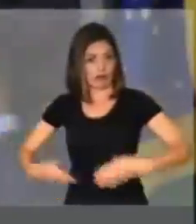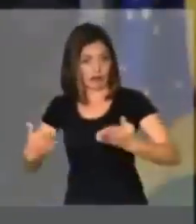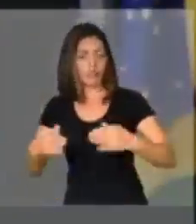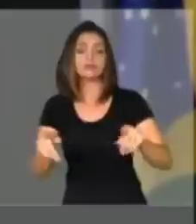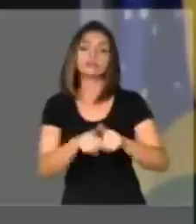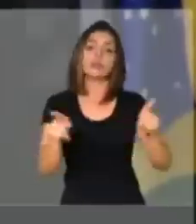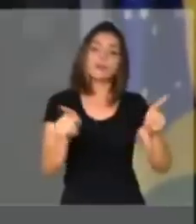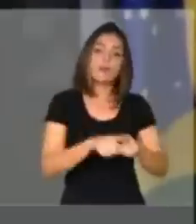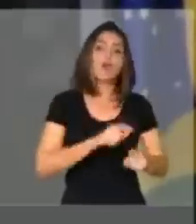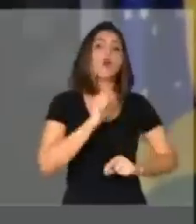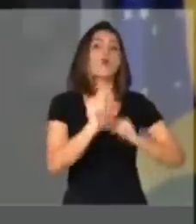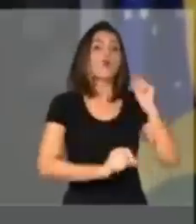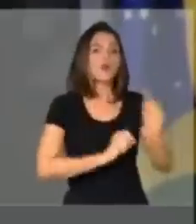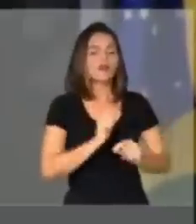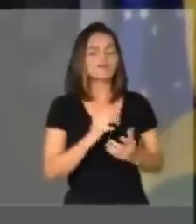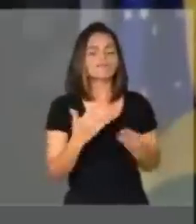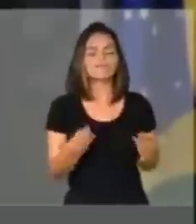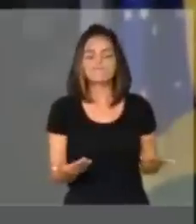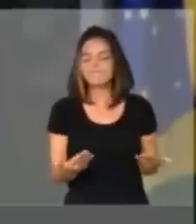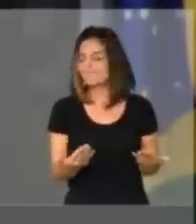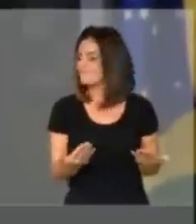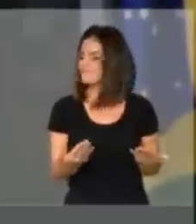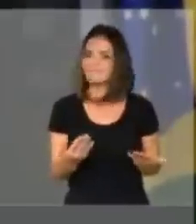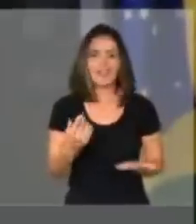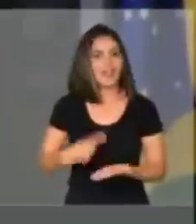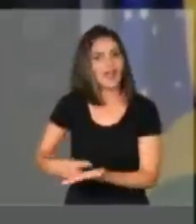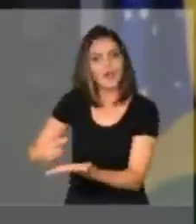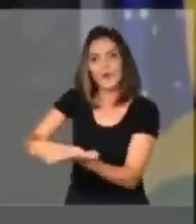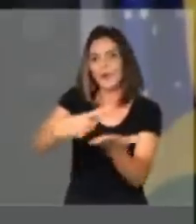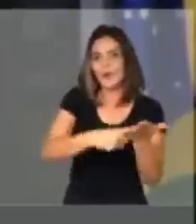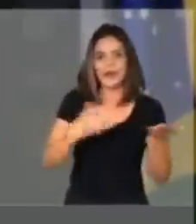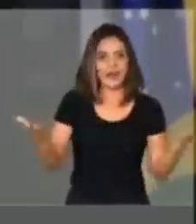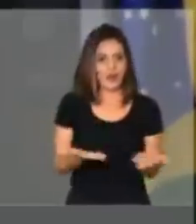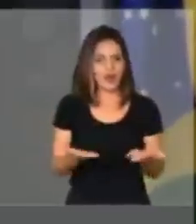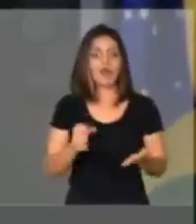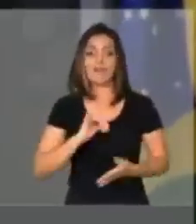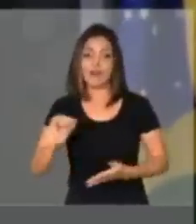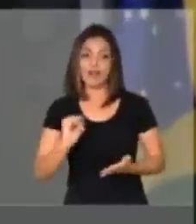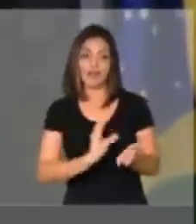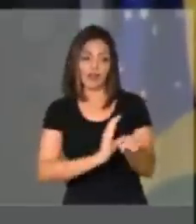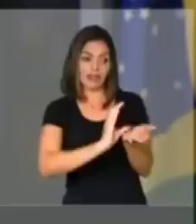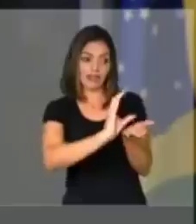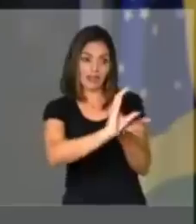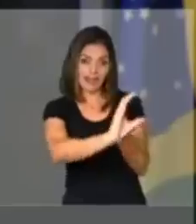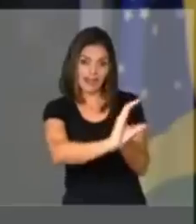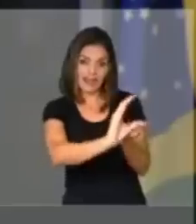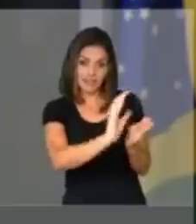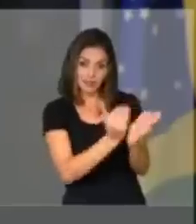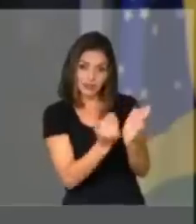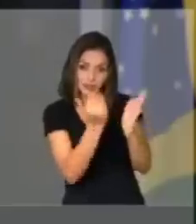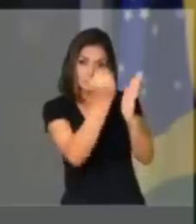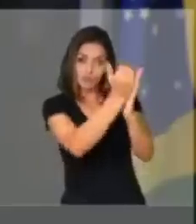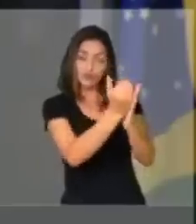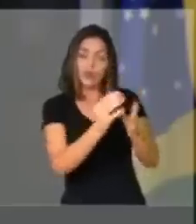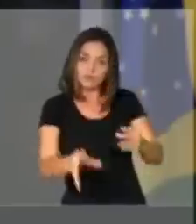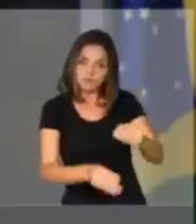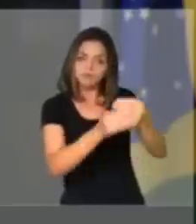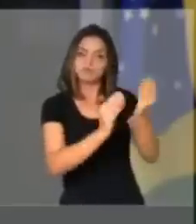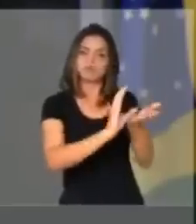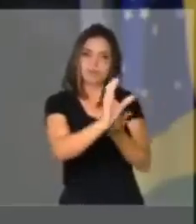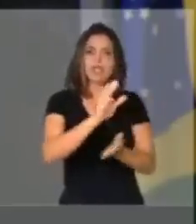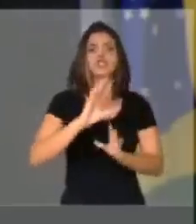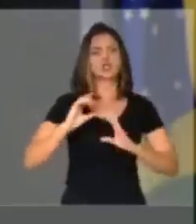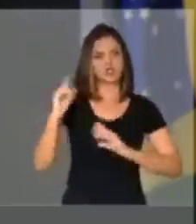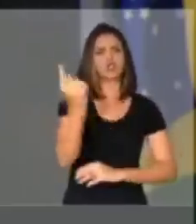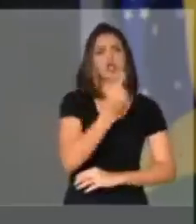considero também muito infeliz um acordo. Se é para votar o crédito suplementar, todos aqui estão dispostos a votar o